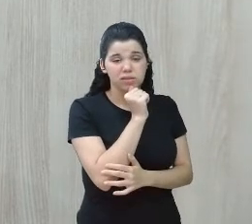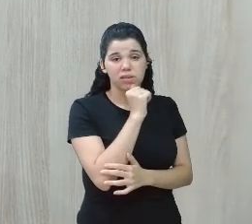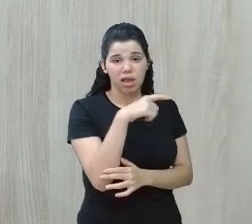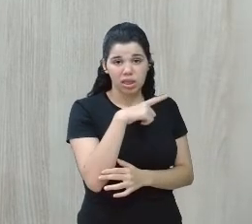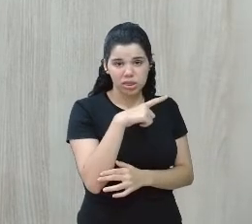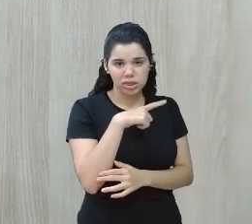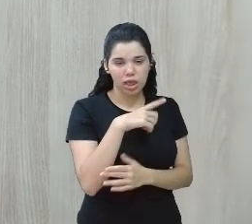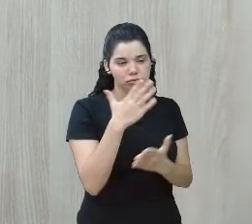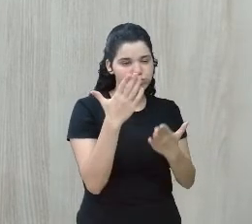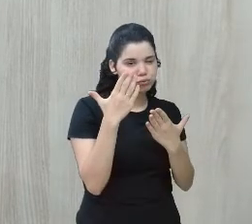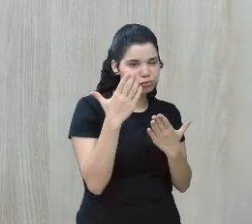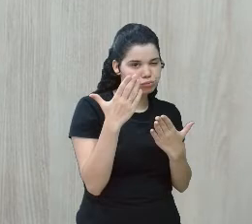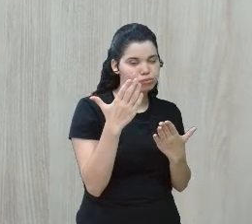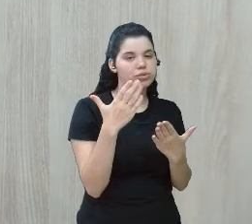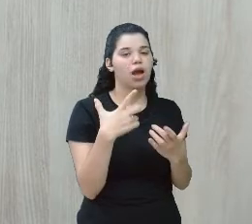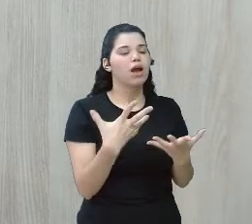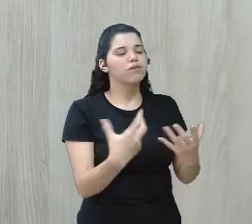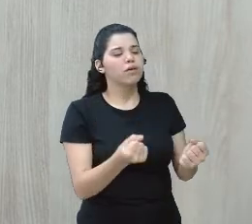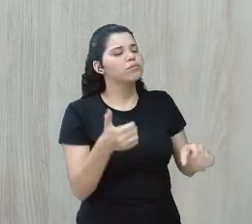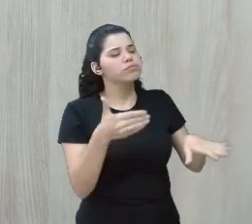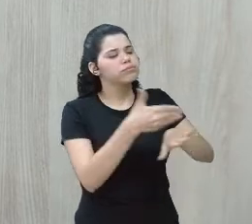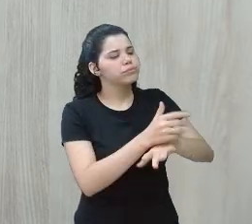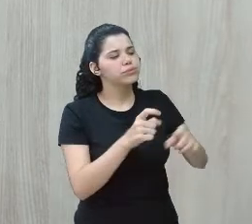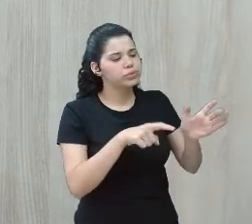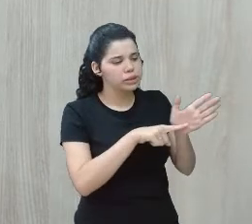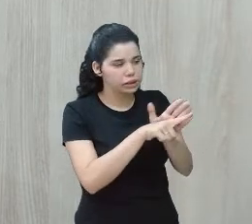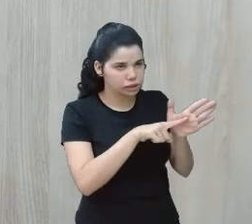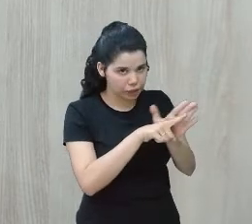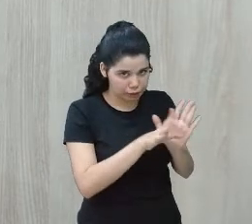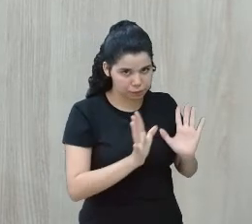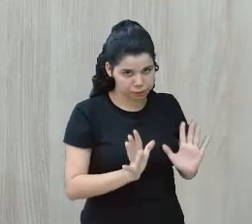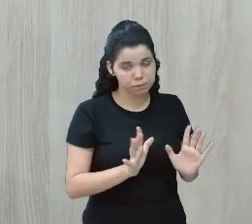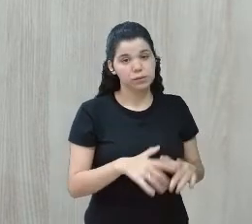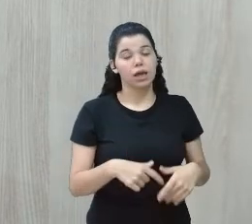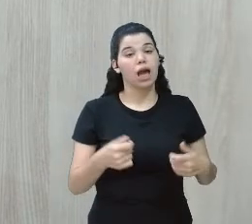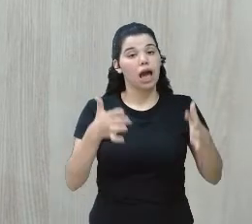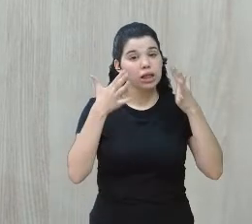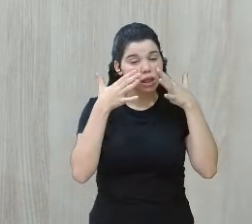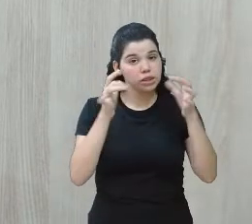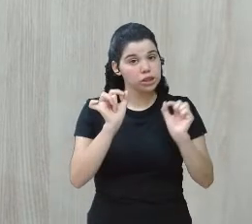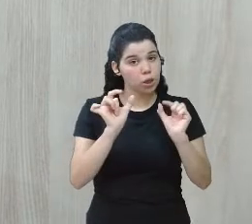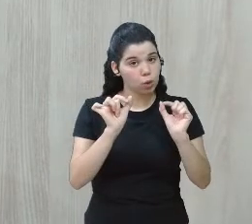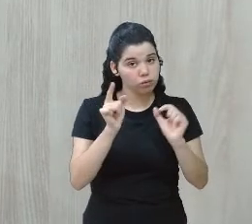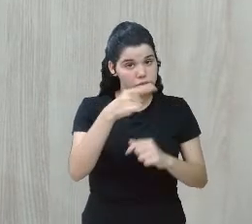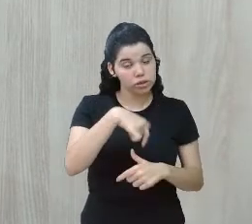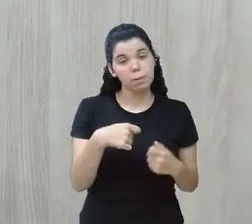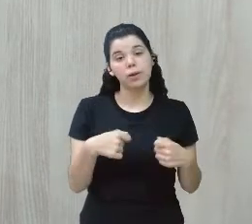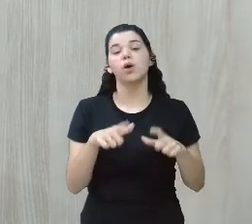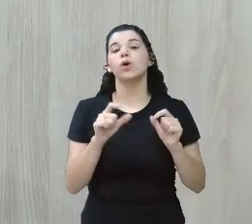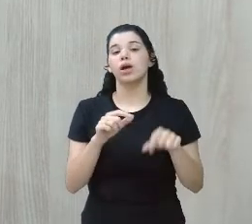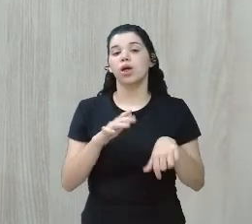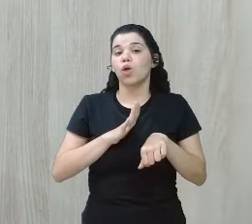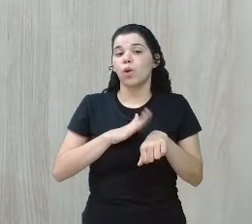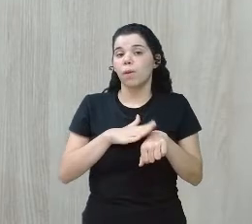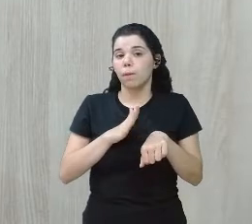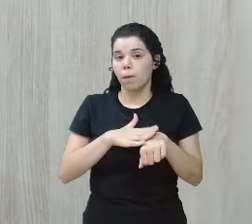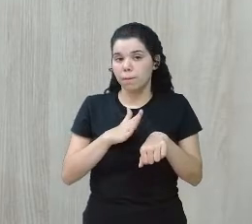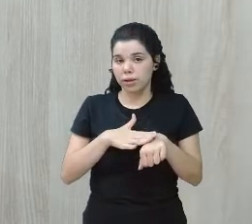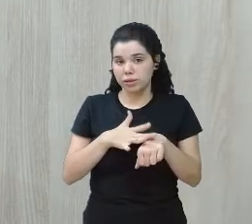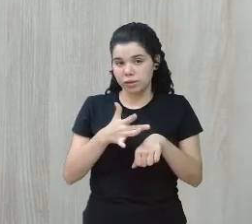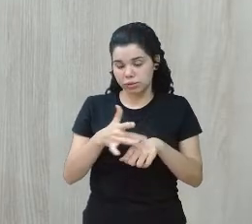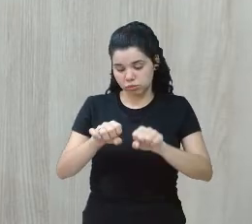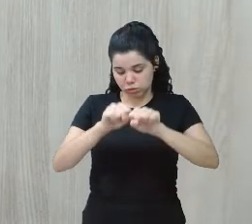existe a suspeita, vamos fazer esse exame. E aí o que a gente quer alertar é que no momento que o